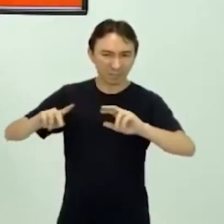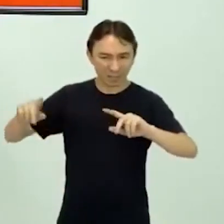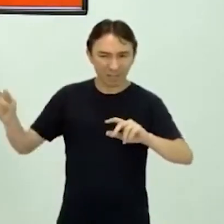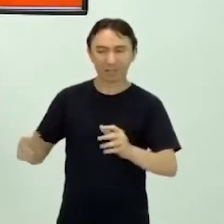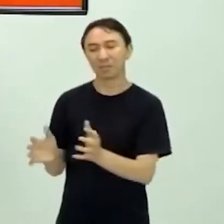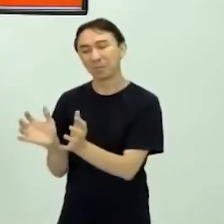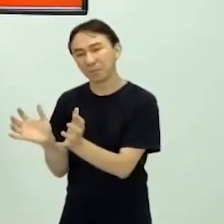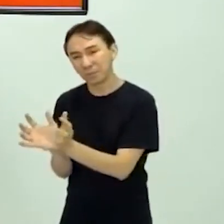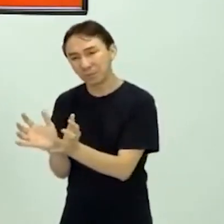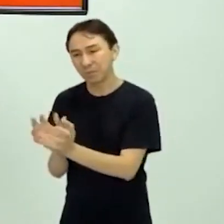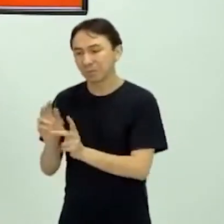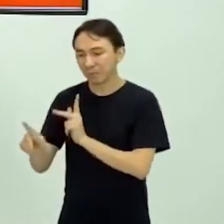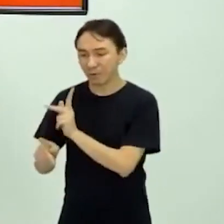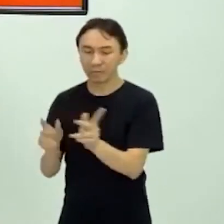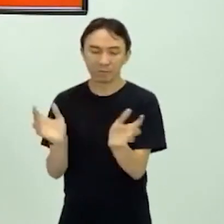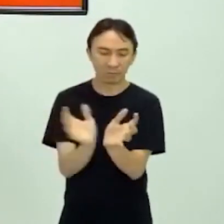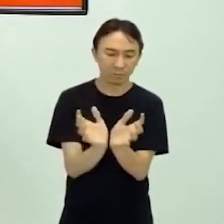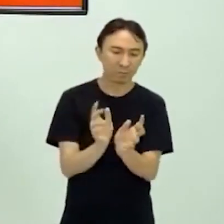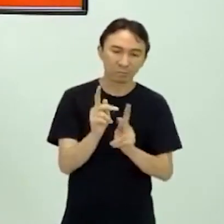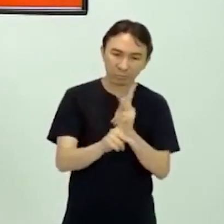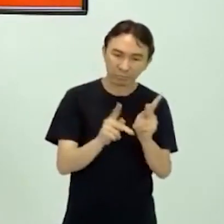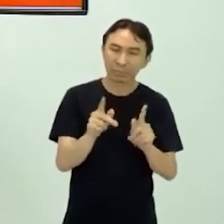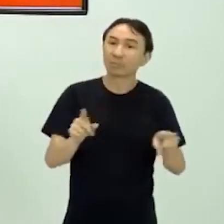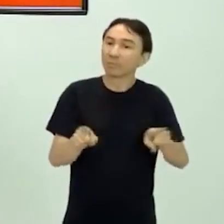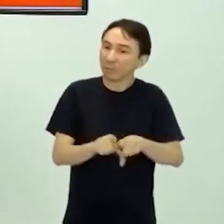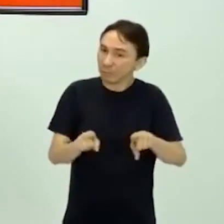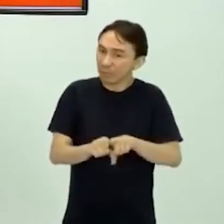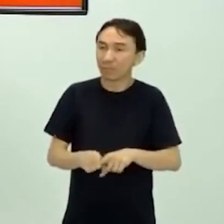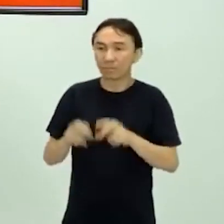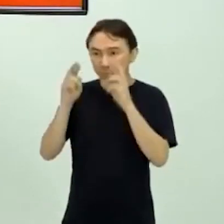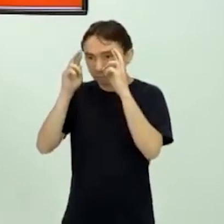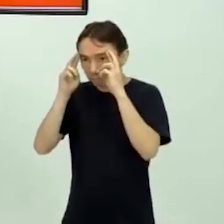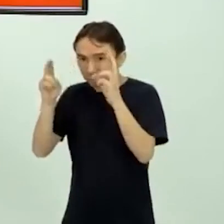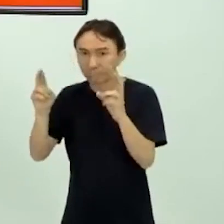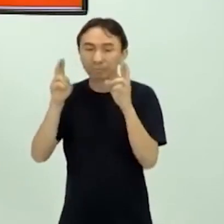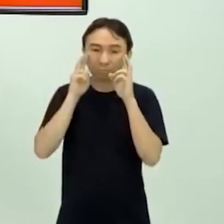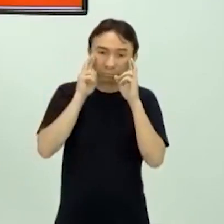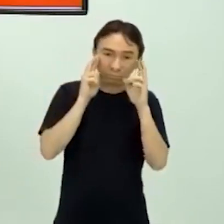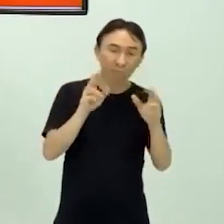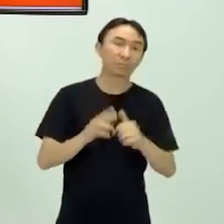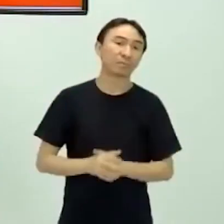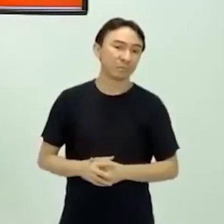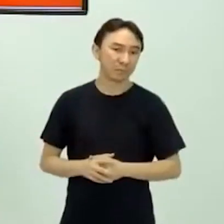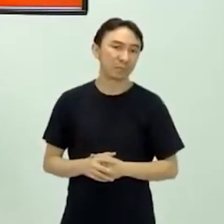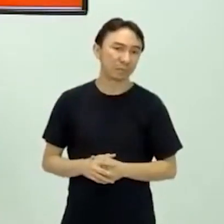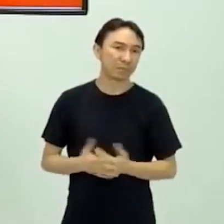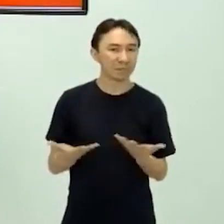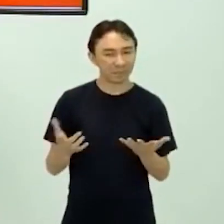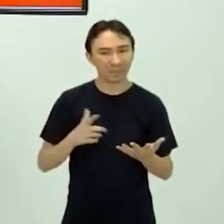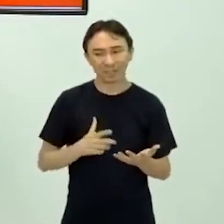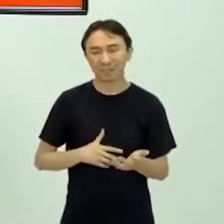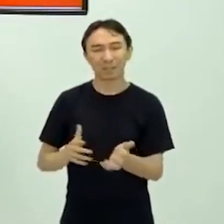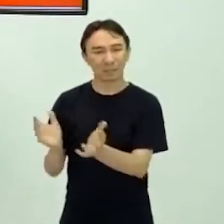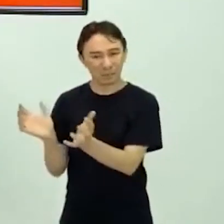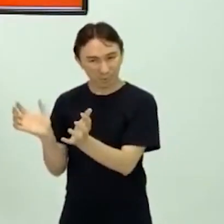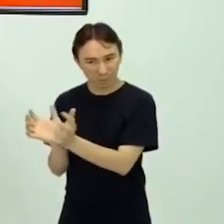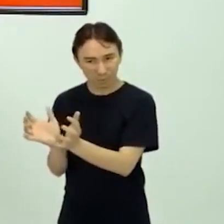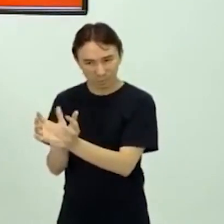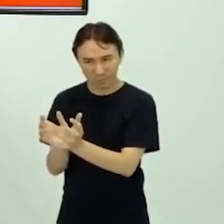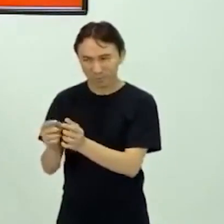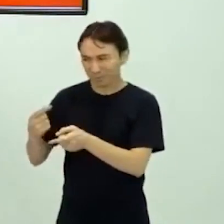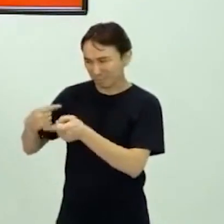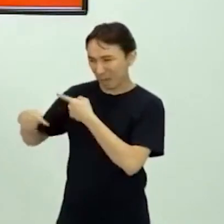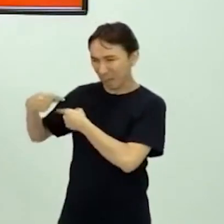aqui no nosso país, né, isso aí acaba fazendo com que as comunidades tradicionais tanto trabalhem